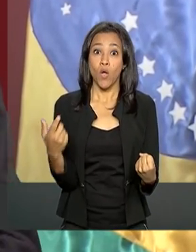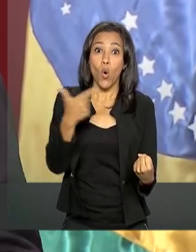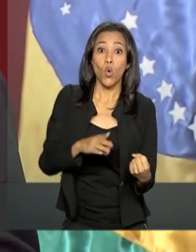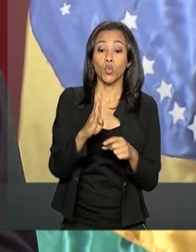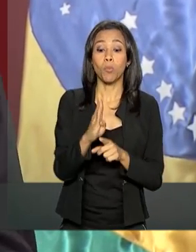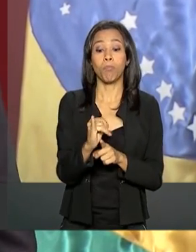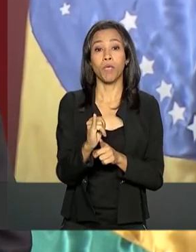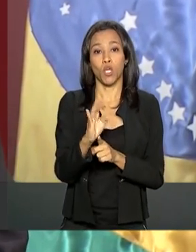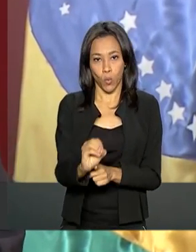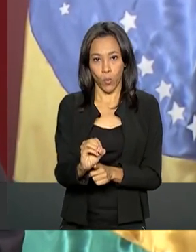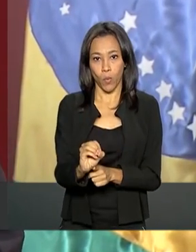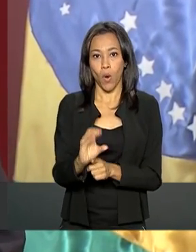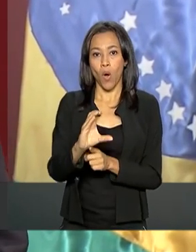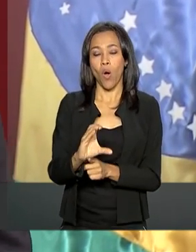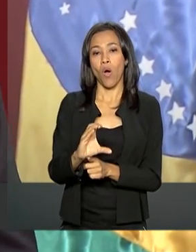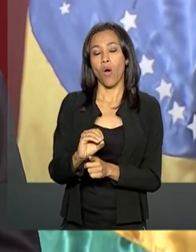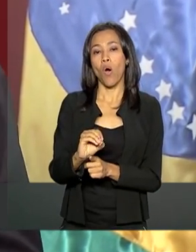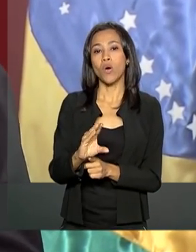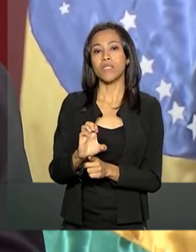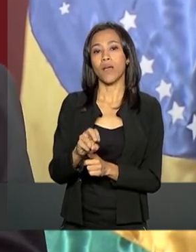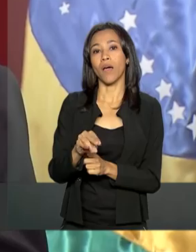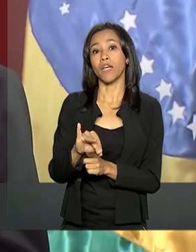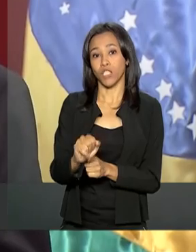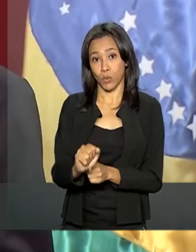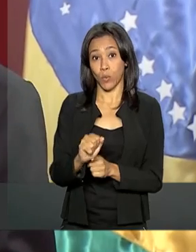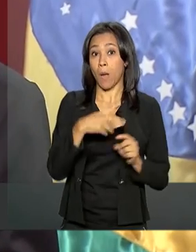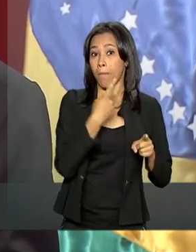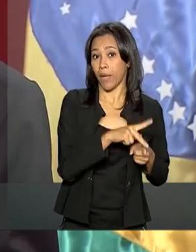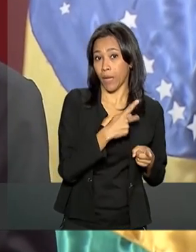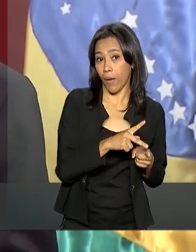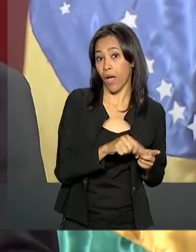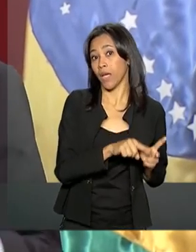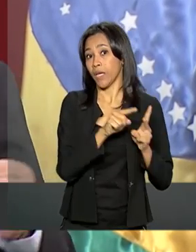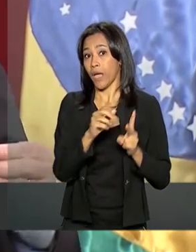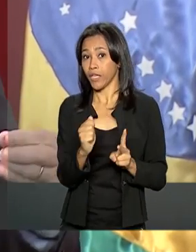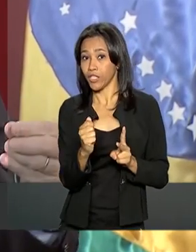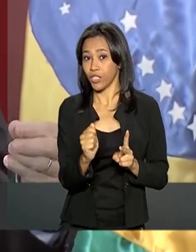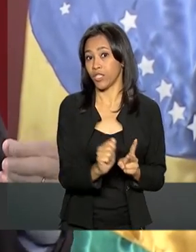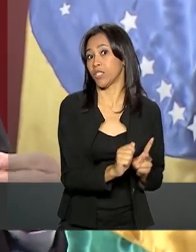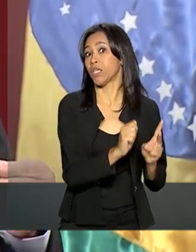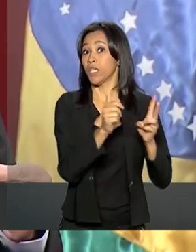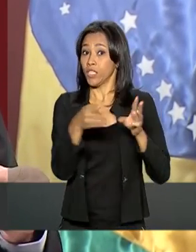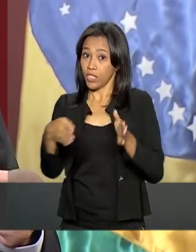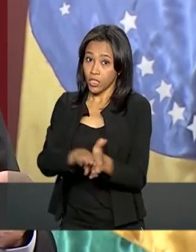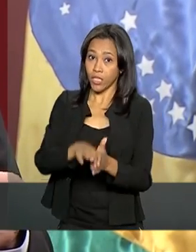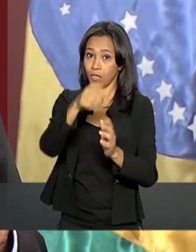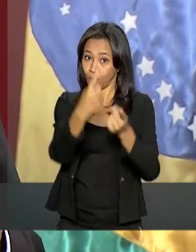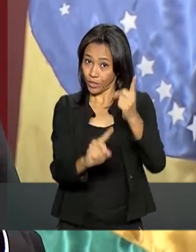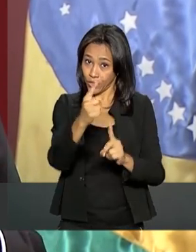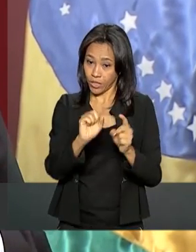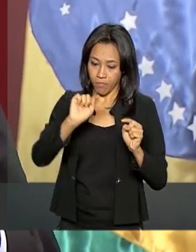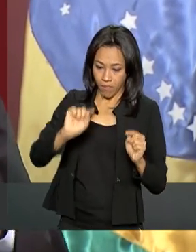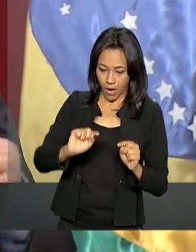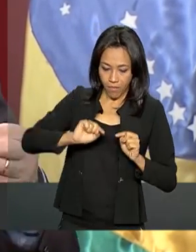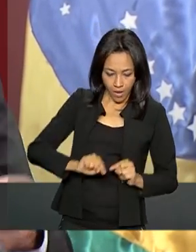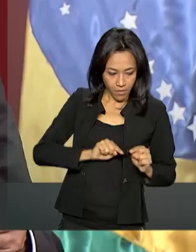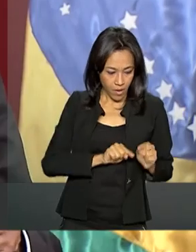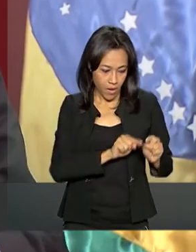no porto de Murtinho, passa por Paraguai, norte da Argentina e chega aos portos chilenos, com os quais nós vamos